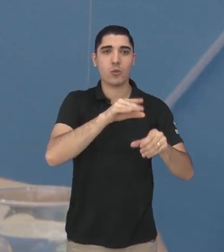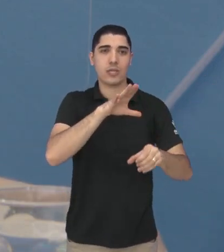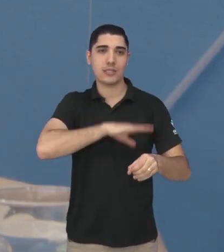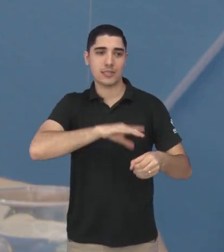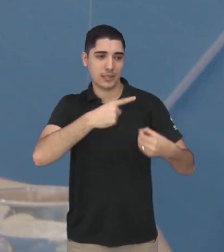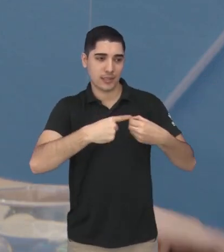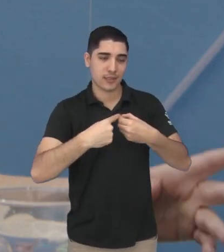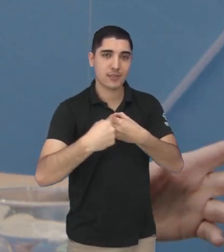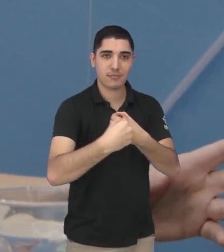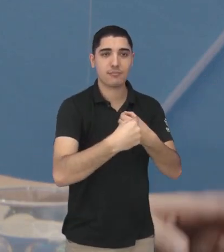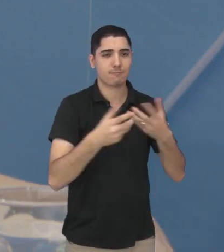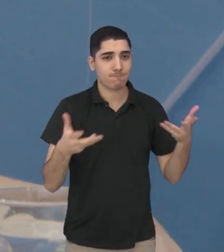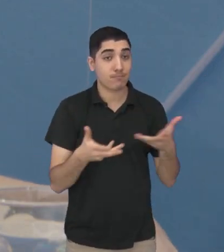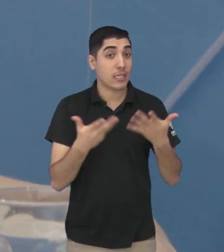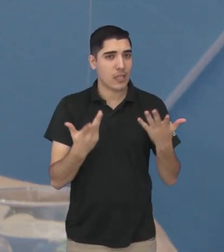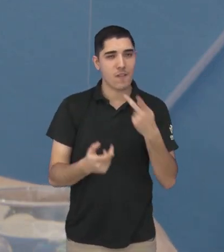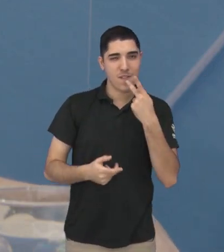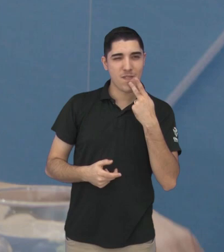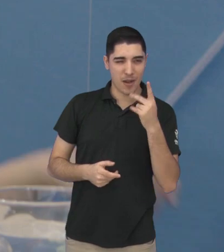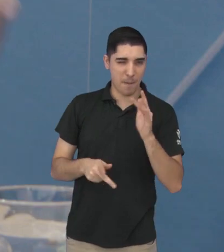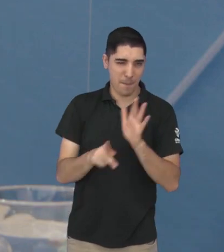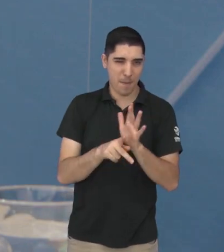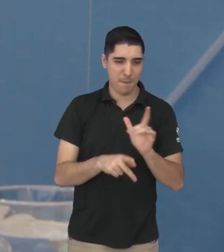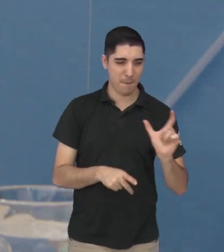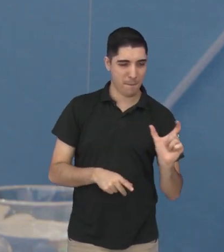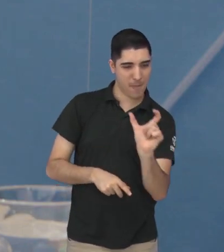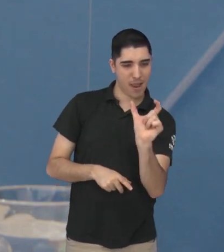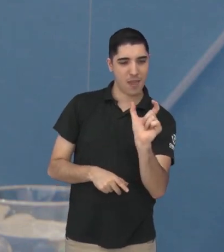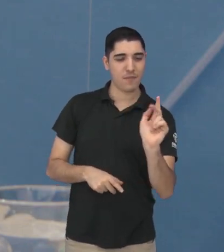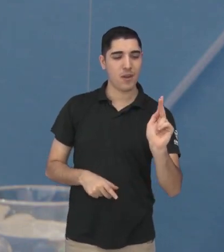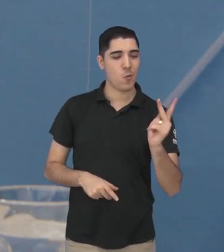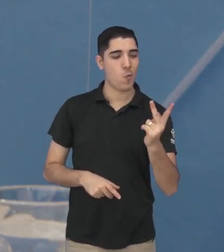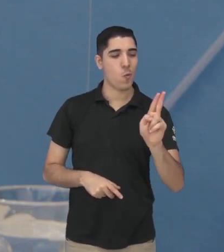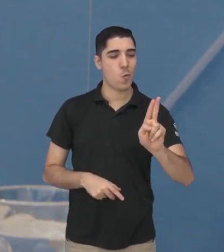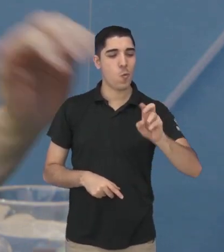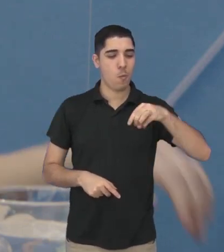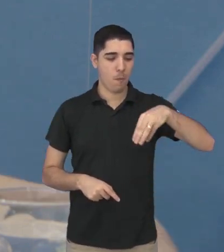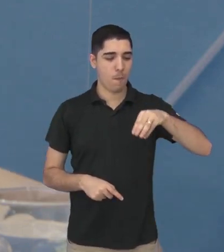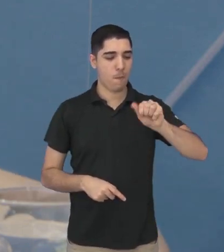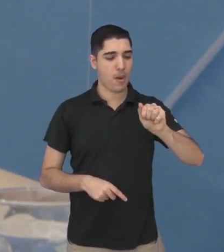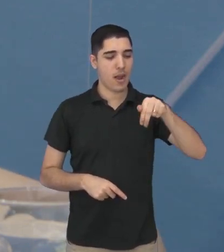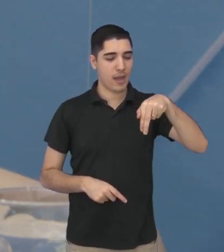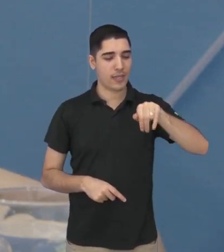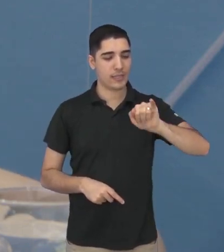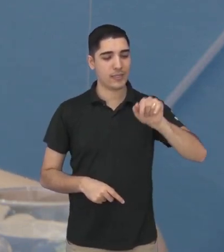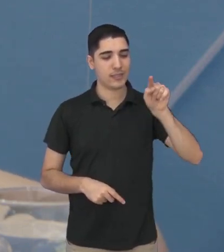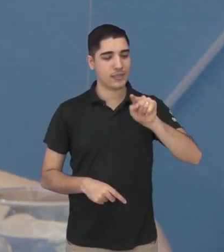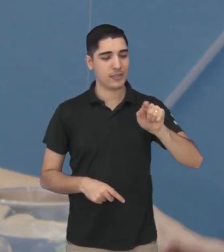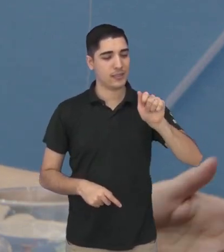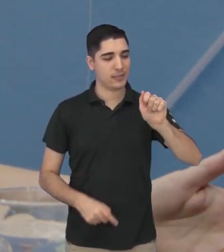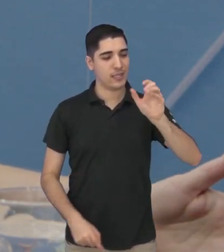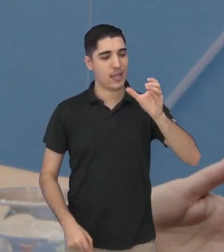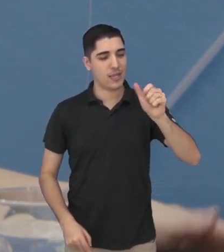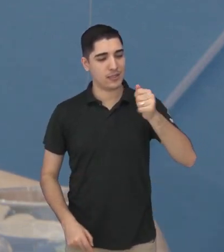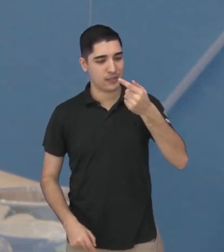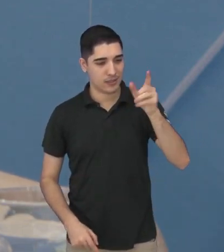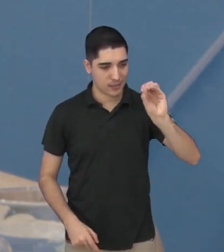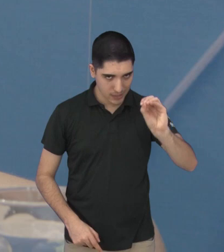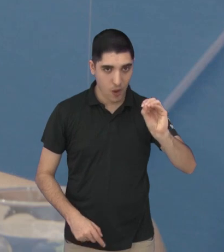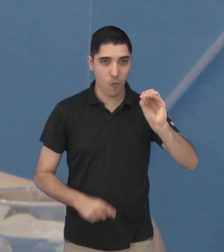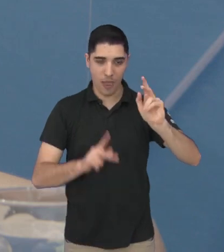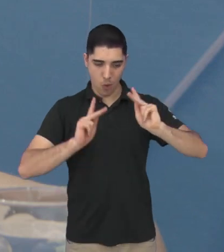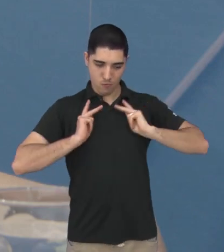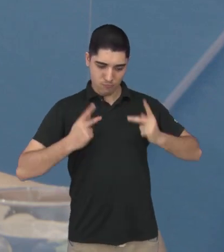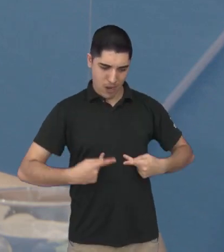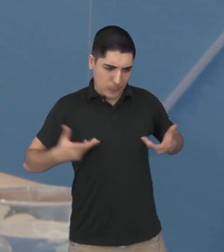município. E acho que quando você fala da humanização, uma das coisas que a gente trabalha muito dentro, por exemplo, das unidades básicas